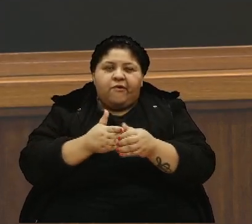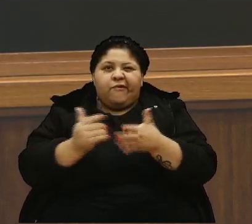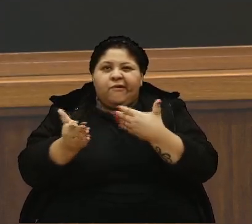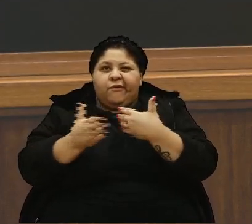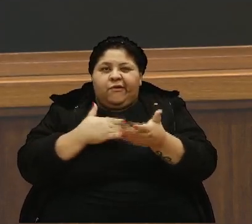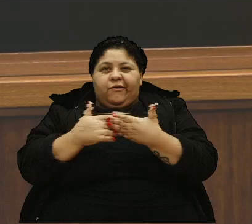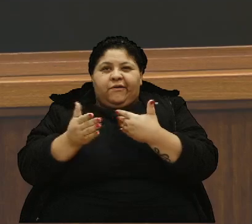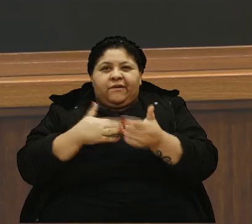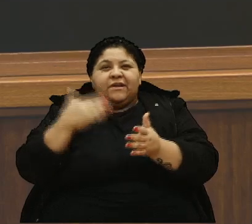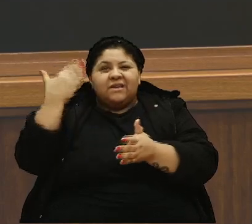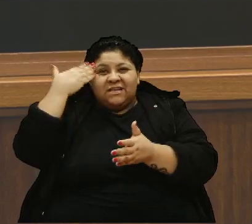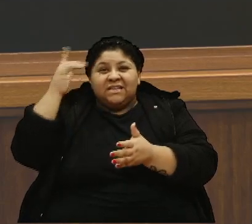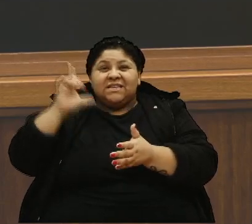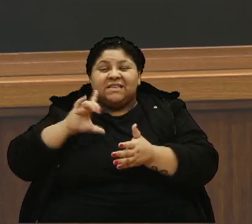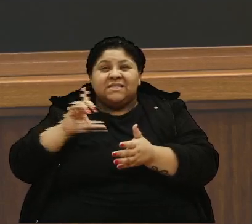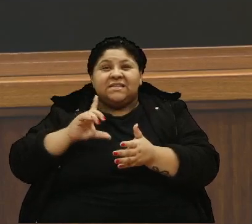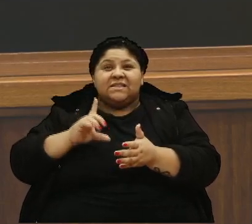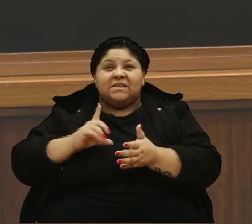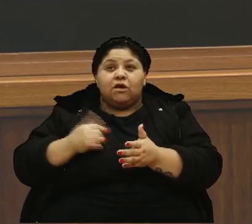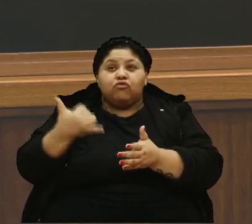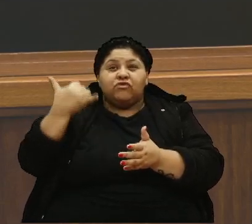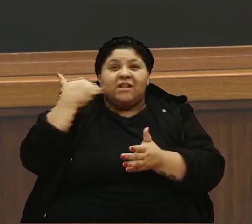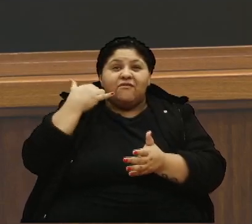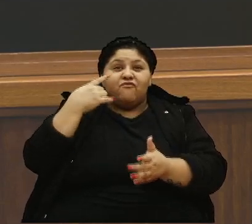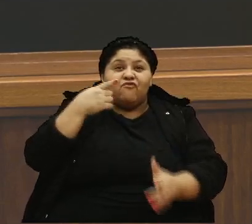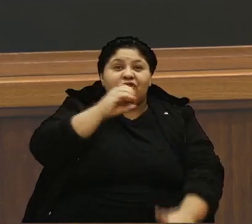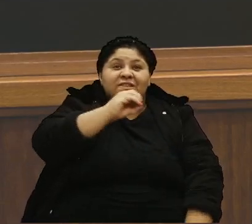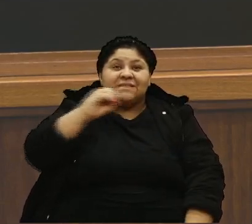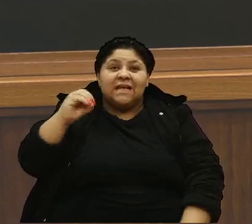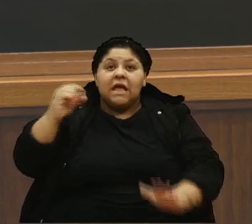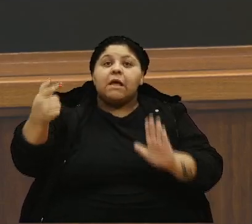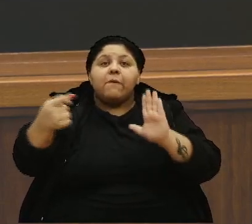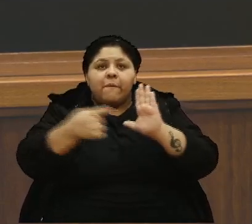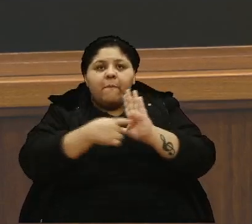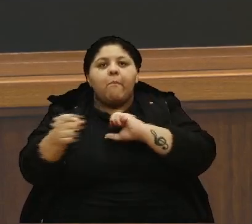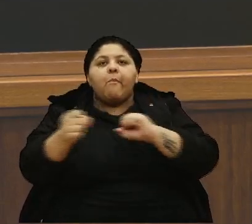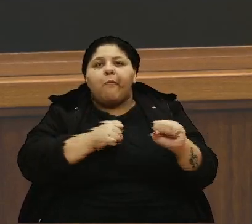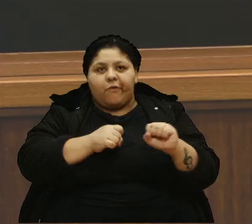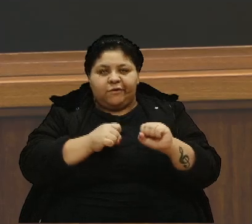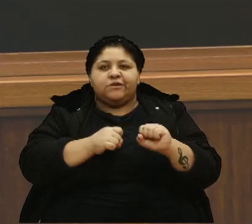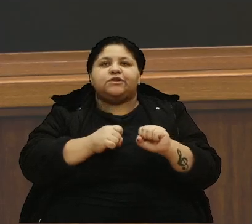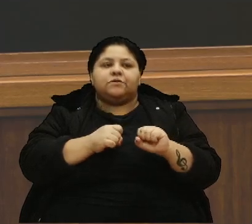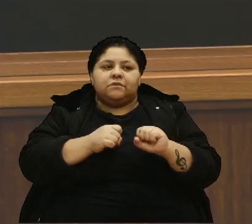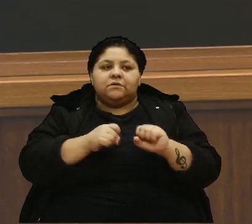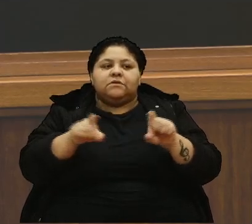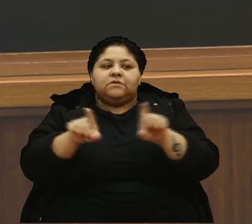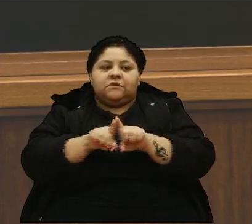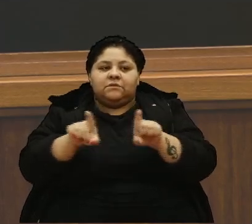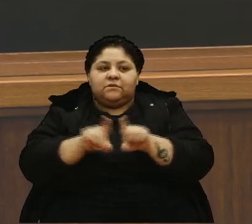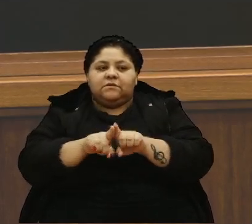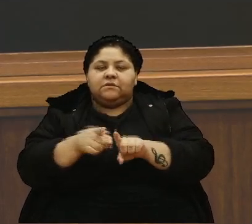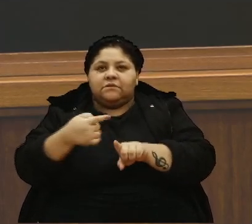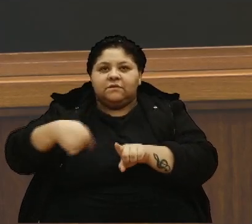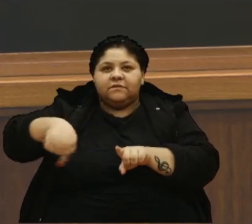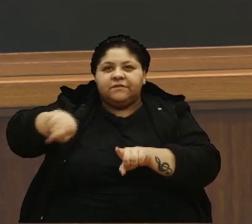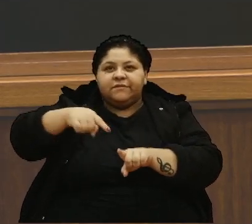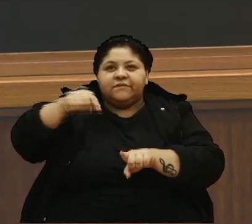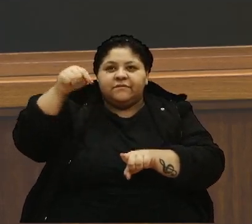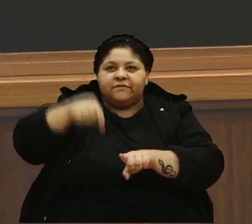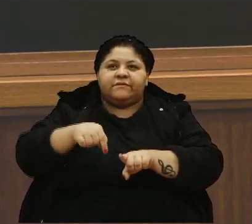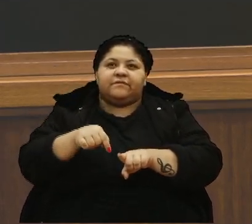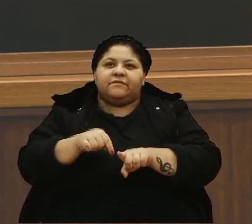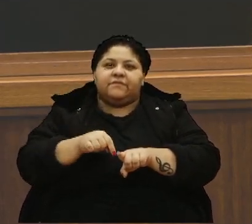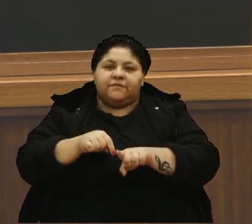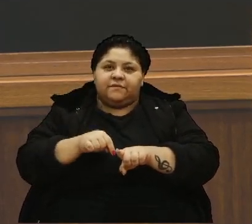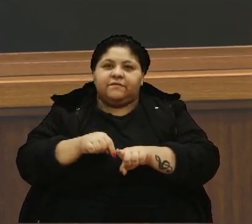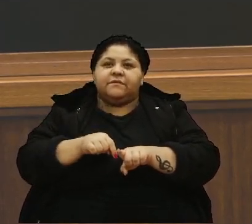coisa que souber, tem o Disque 100 para essas denúncias, também pode ser anônimas, né? Muitas vezes a gente sabe que... Então,